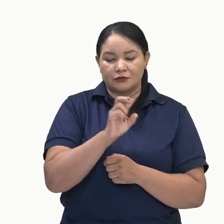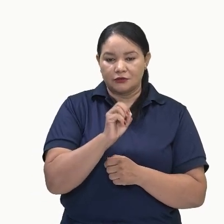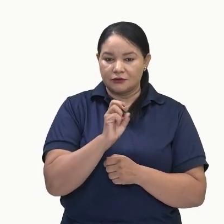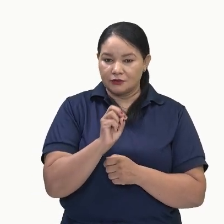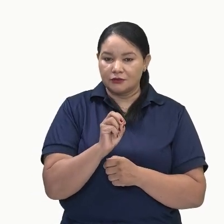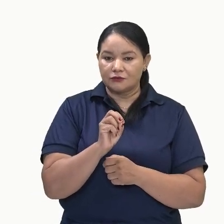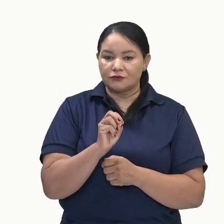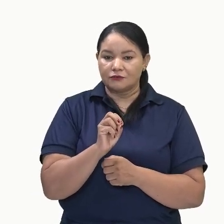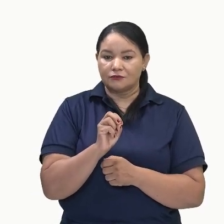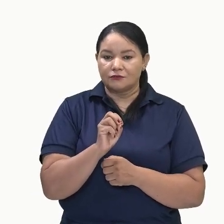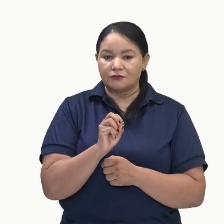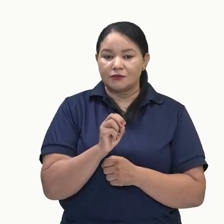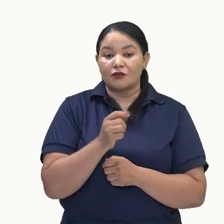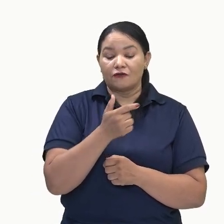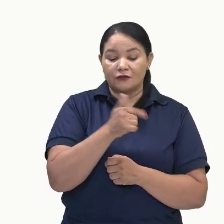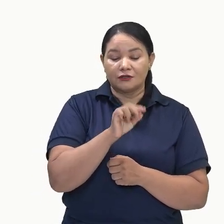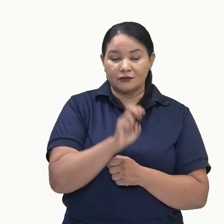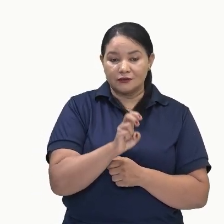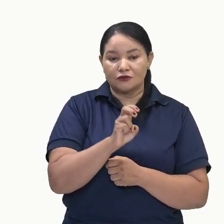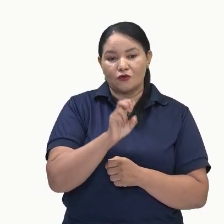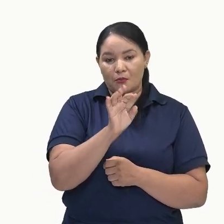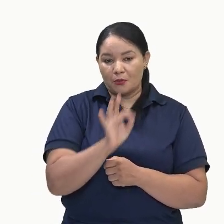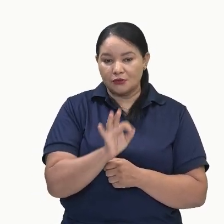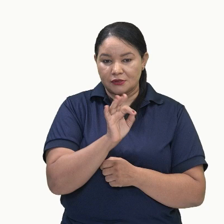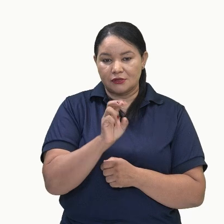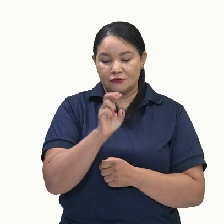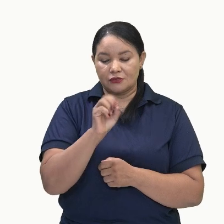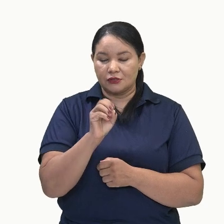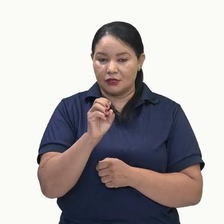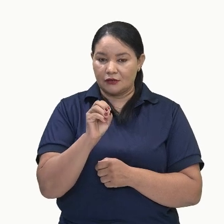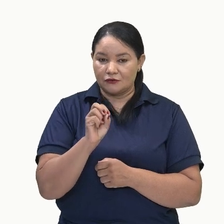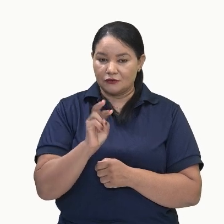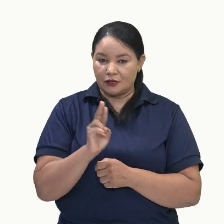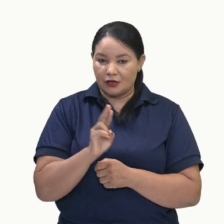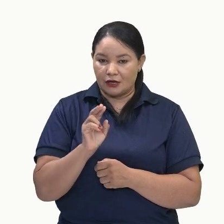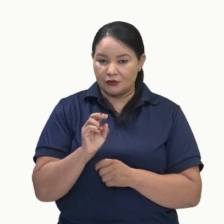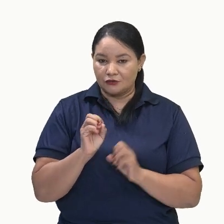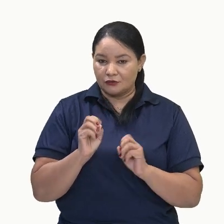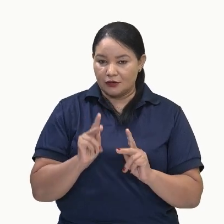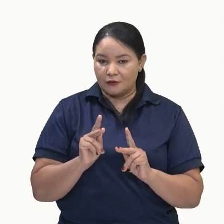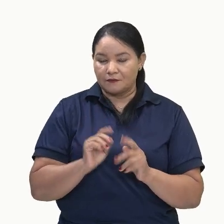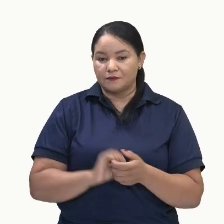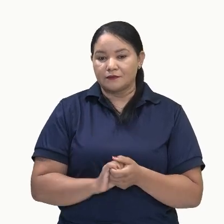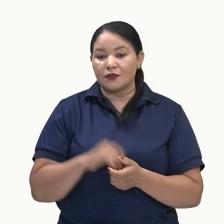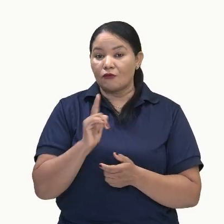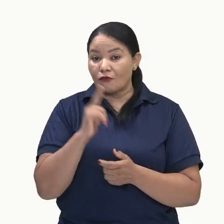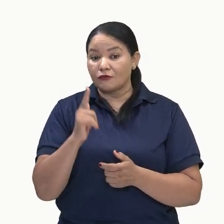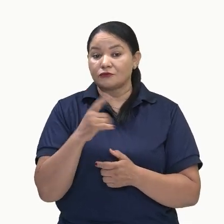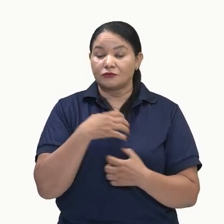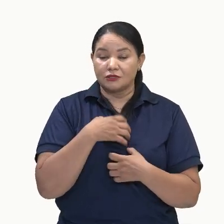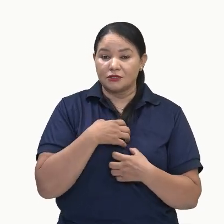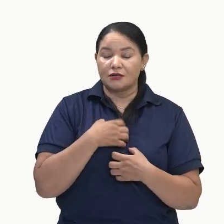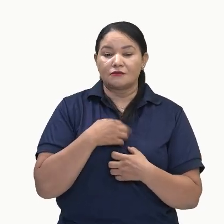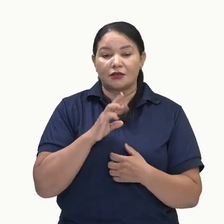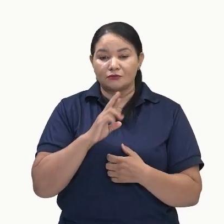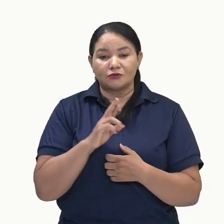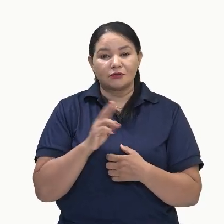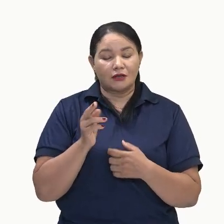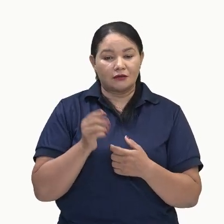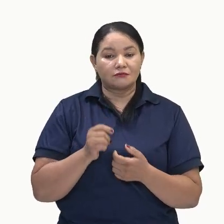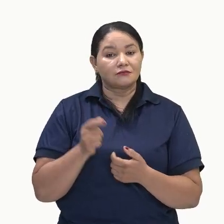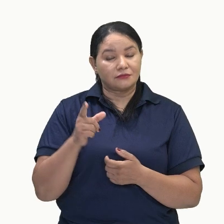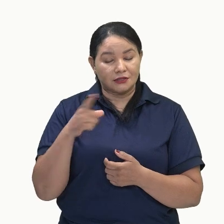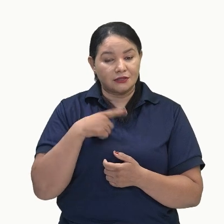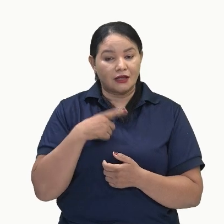dividido, de 25% de R$500, certo? Teria outra maneira de pensar essa questão? Olha, teria,